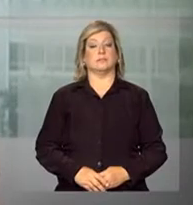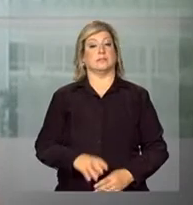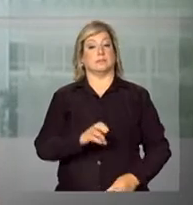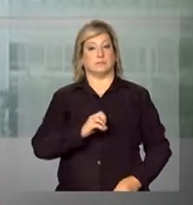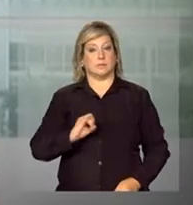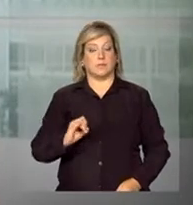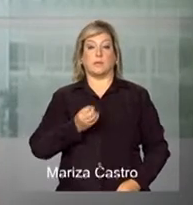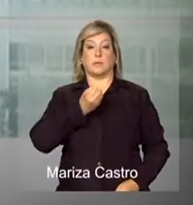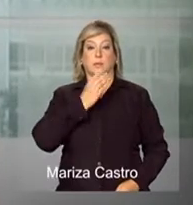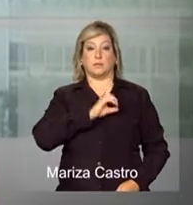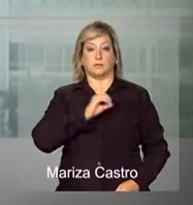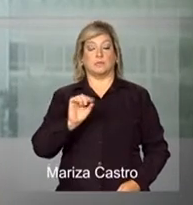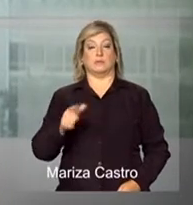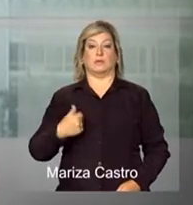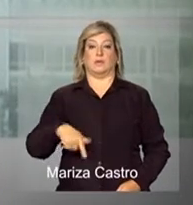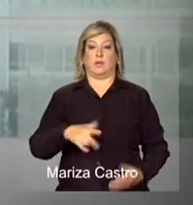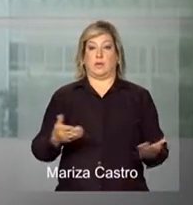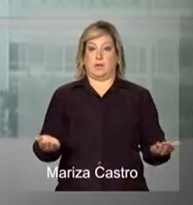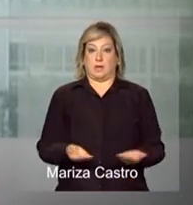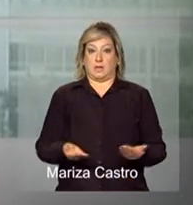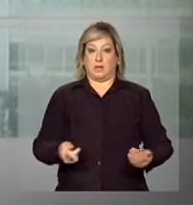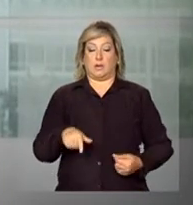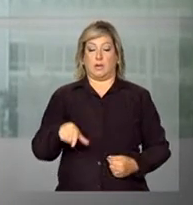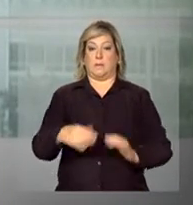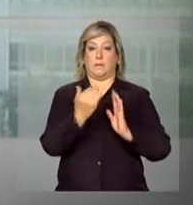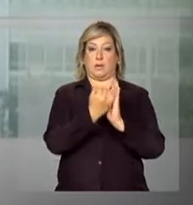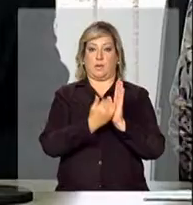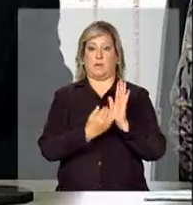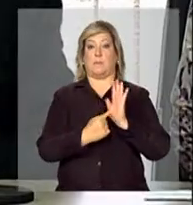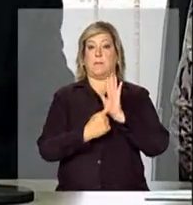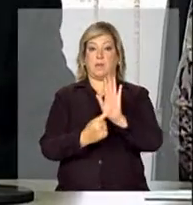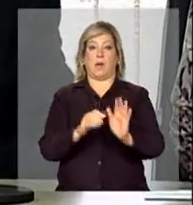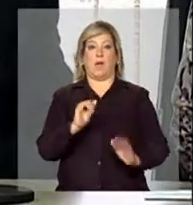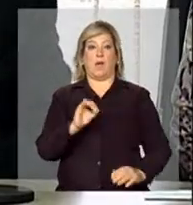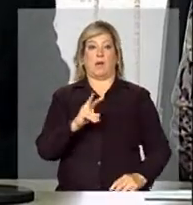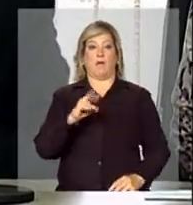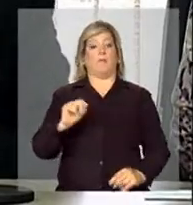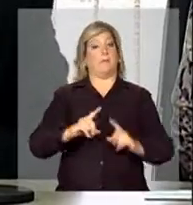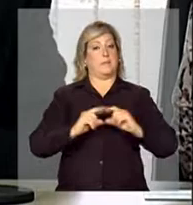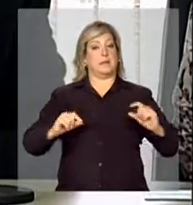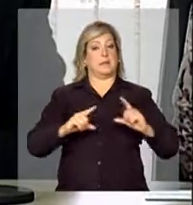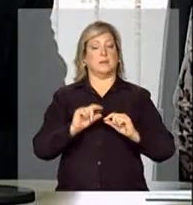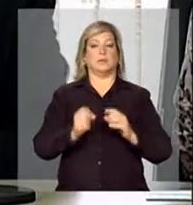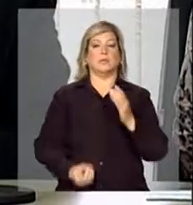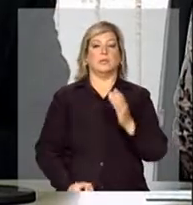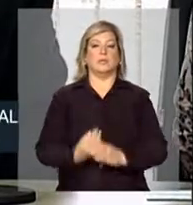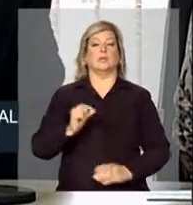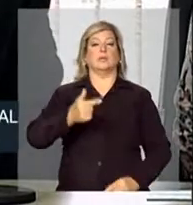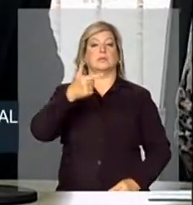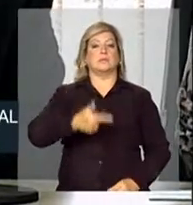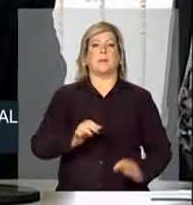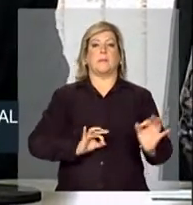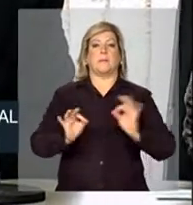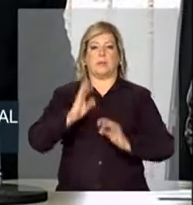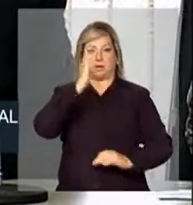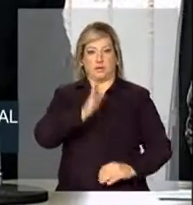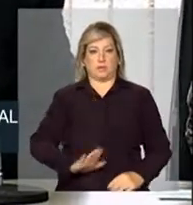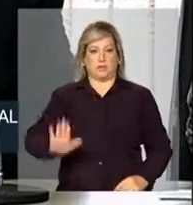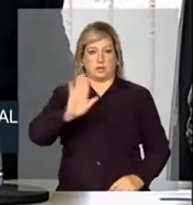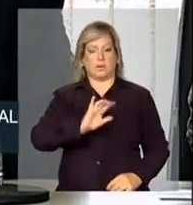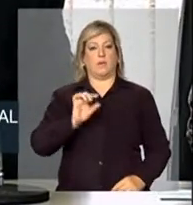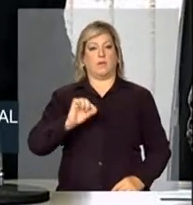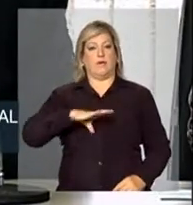Olá bom dia interrompemos a programação para transmitir ao vivo de Brasília o lançamento do 2º Plano Nacional